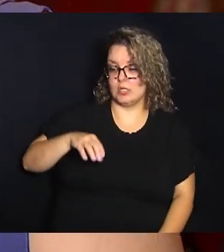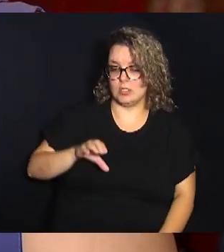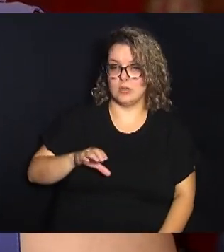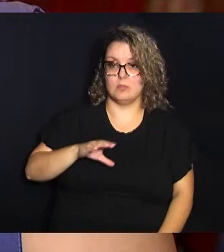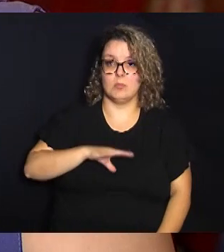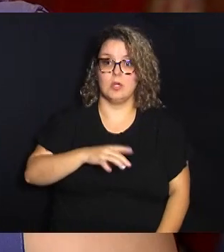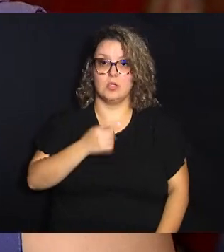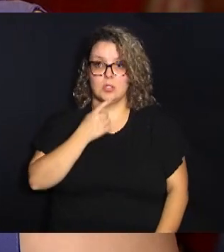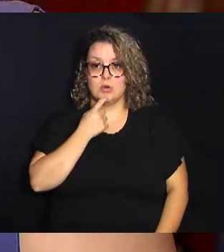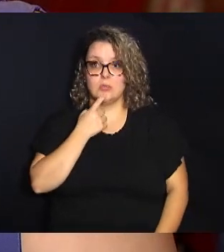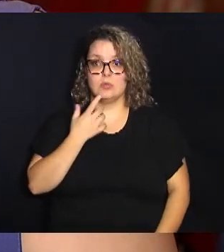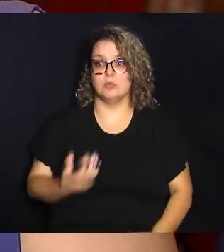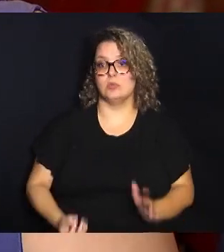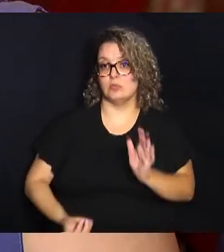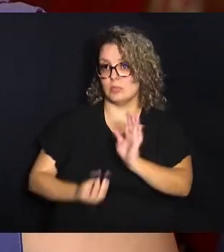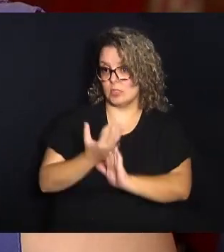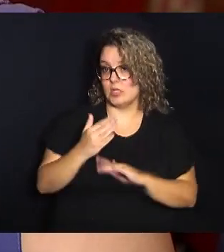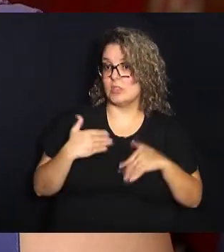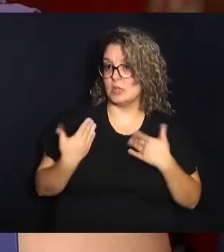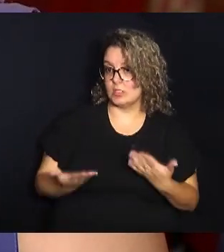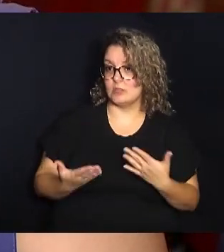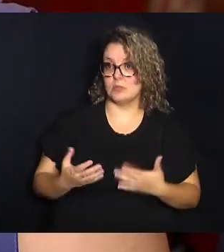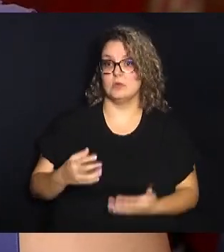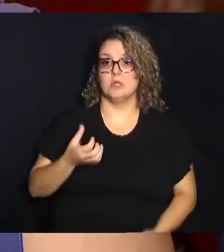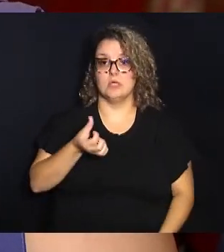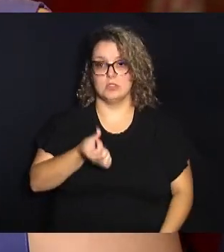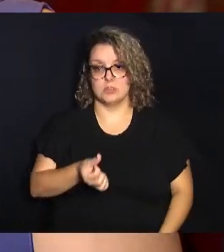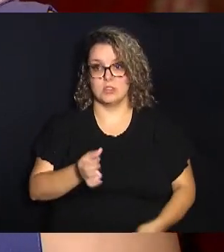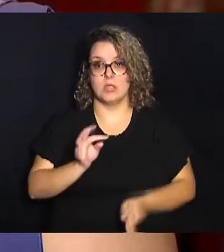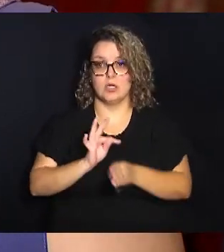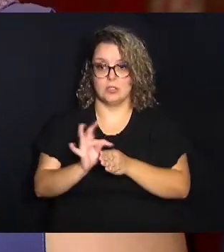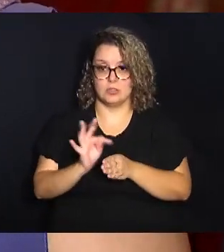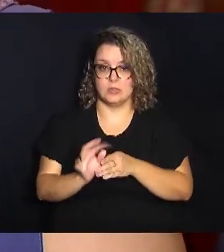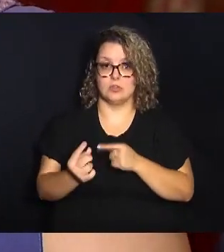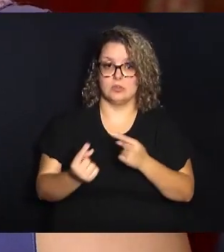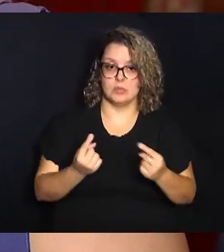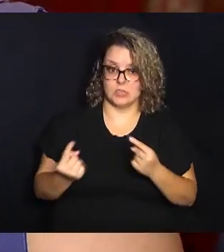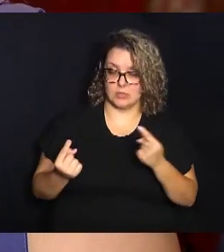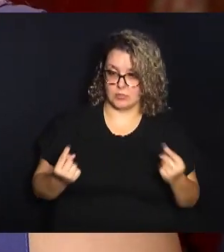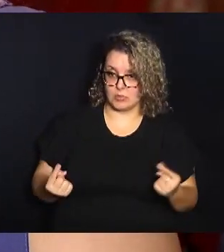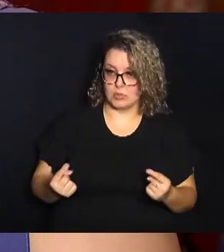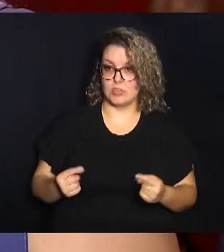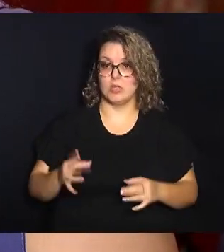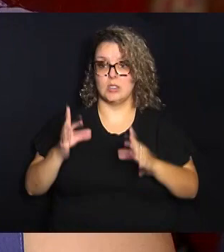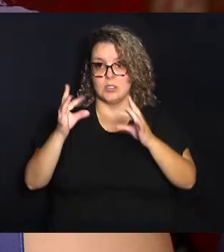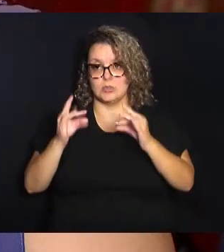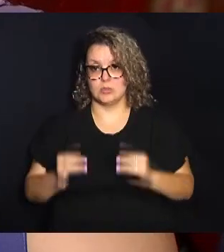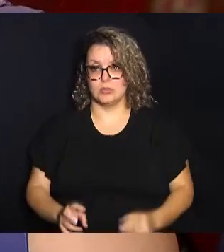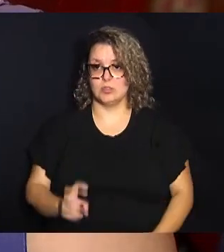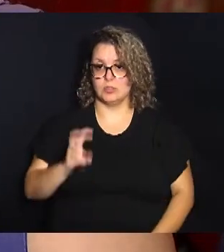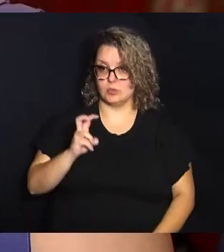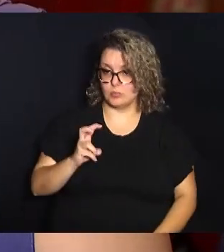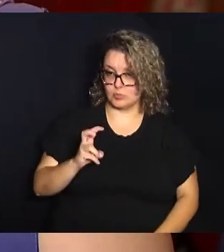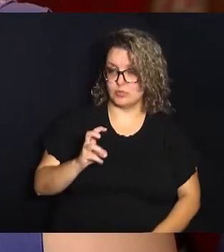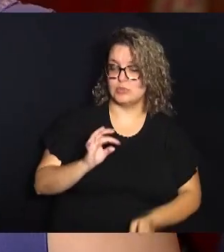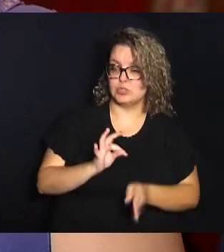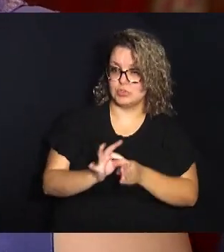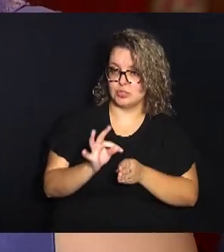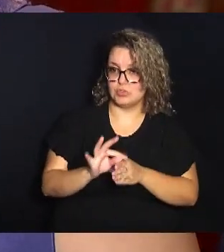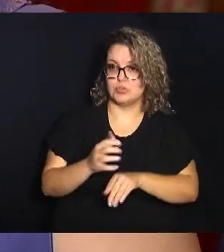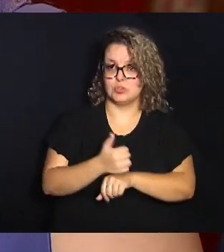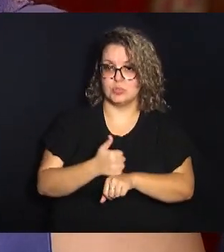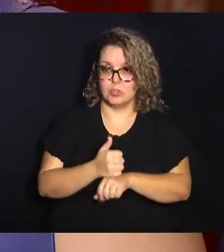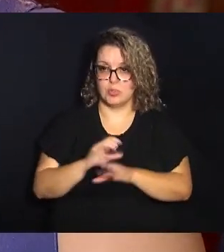a metrópole, de todo o município de Campinas. E aí criar então esses 6 conselhos, cada conselho ele é composto por